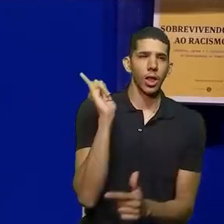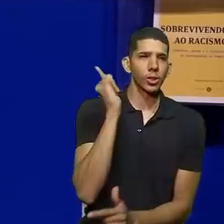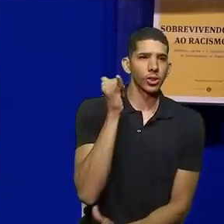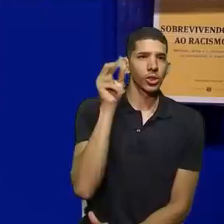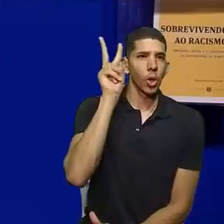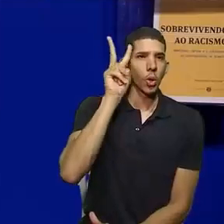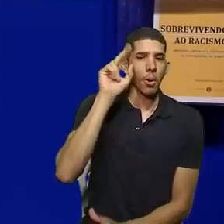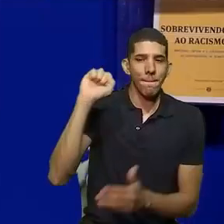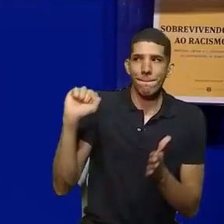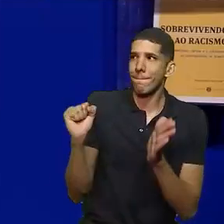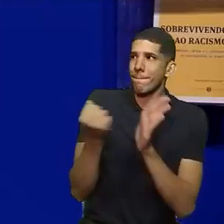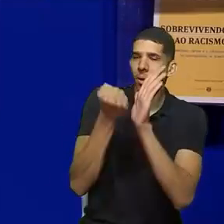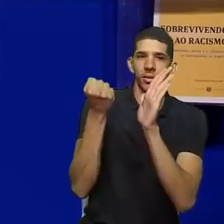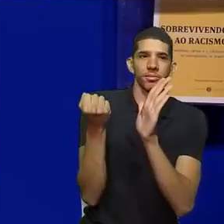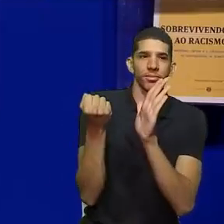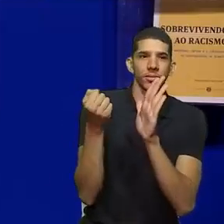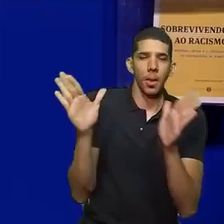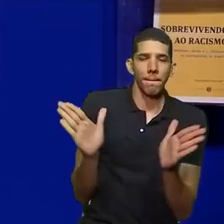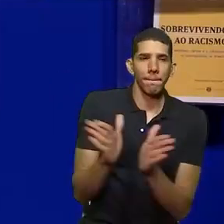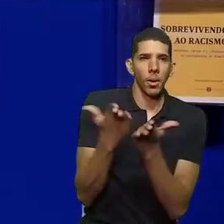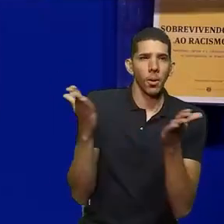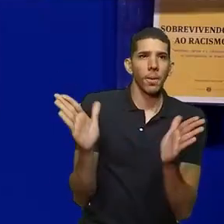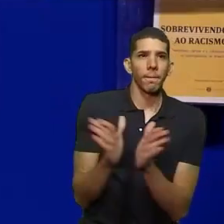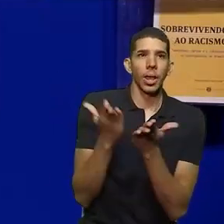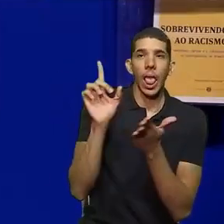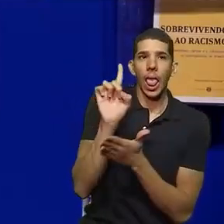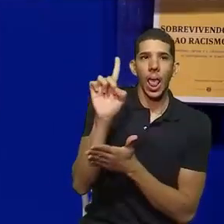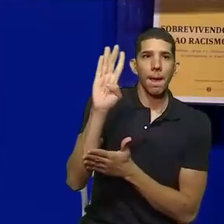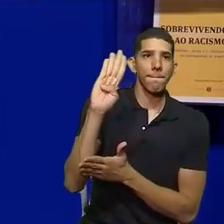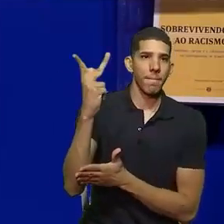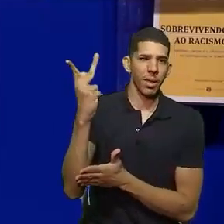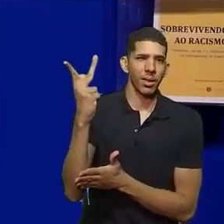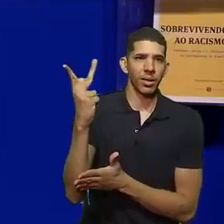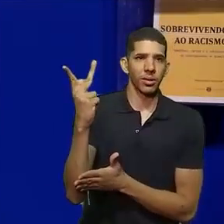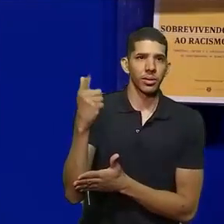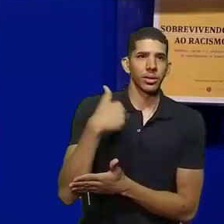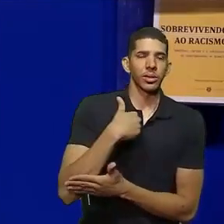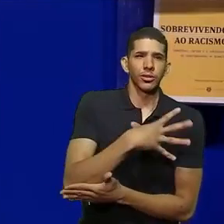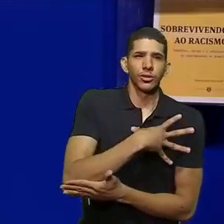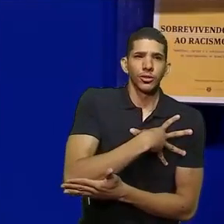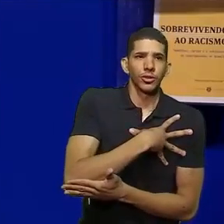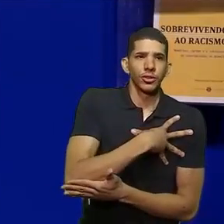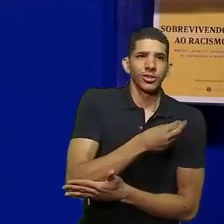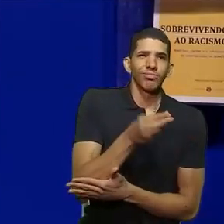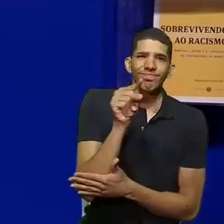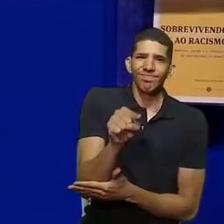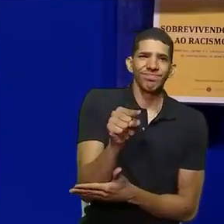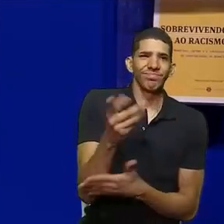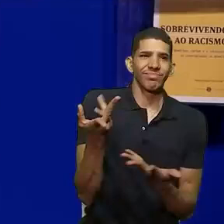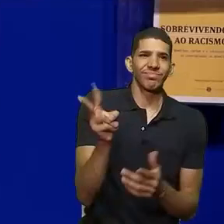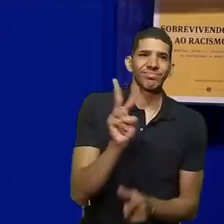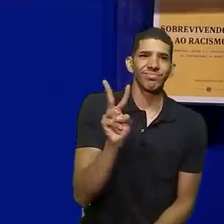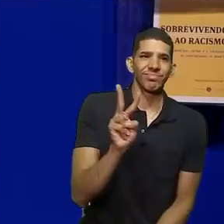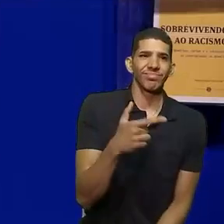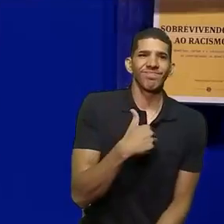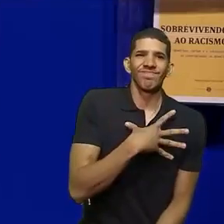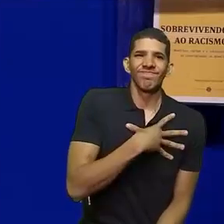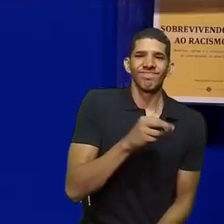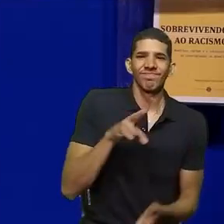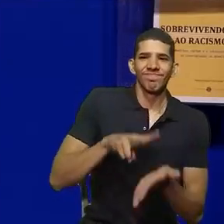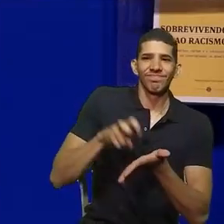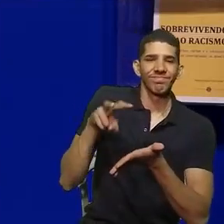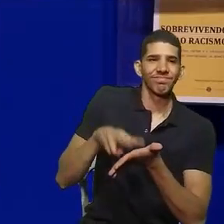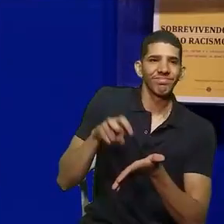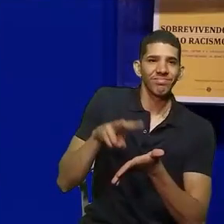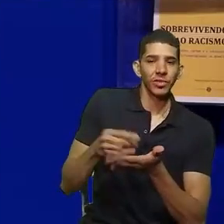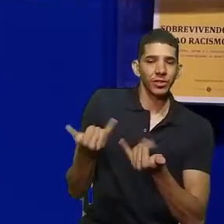em Belo Horizonte, da alegria de ser mãe de Vinícius e de sua chegada no Quilombo. Contou-nos que o parto foi difícil. Não foi?